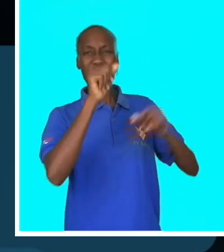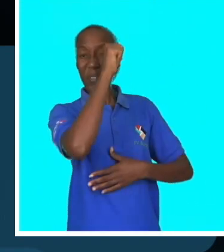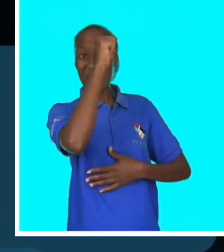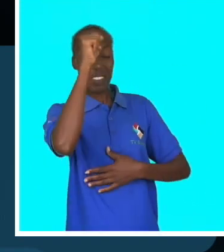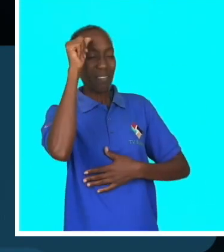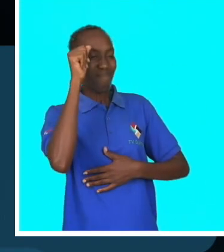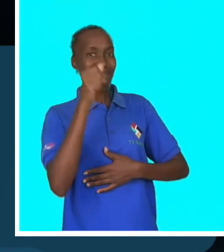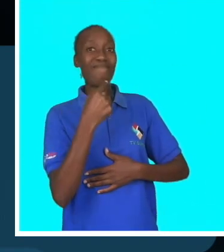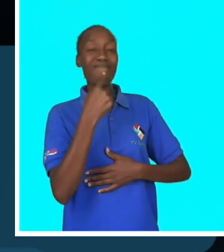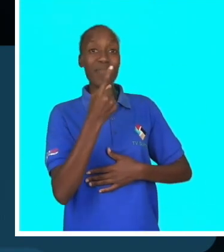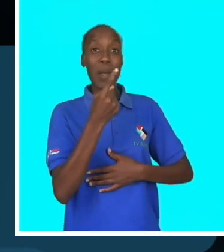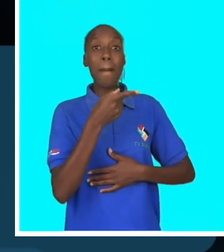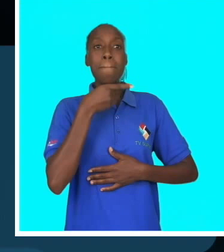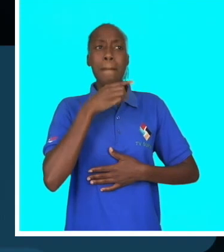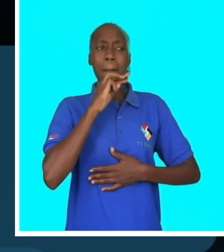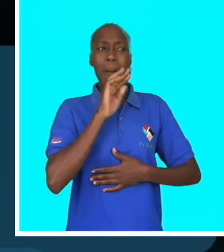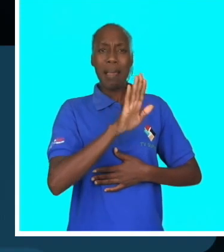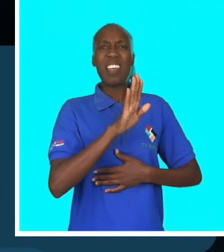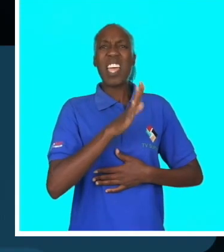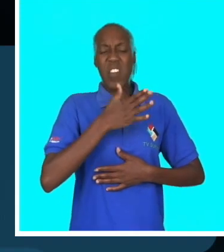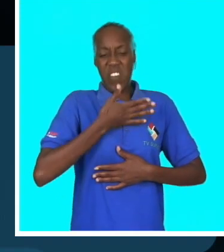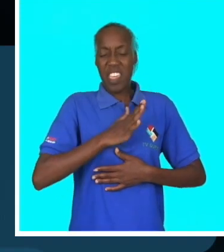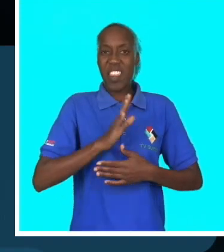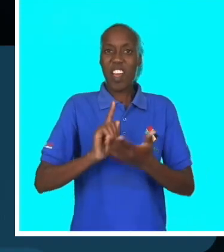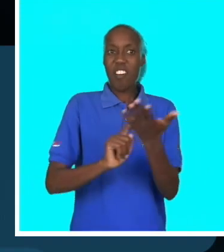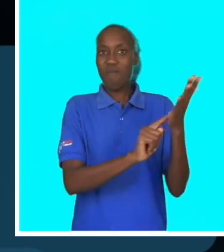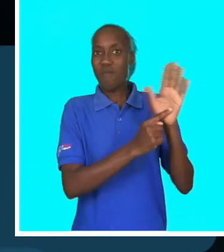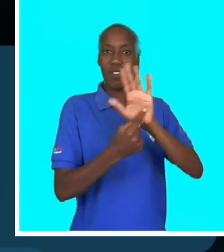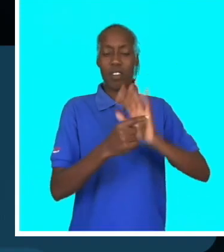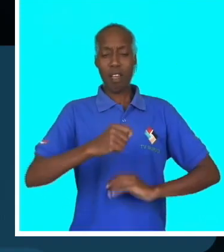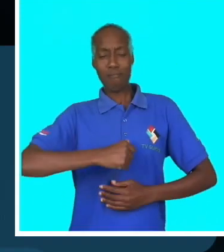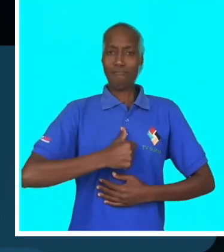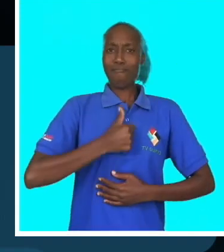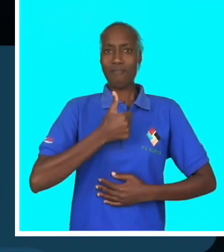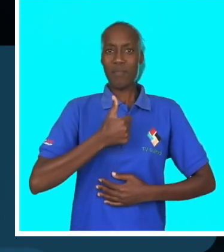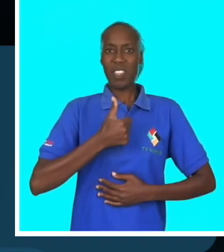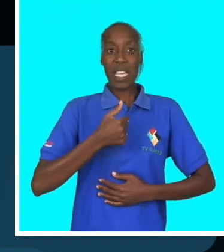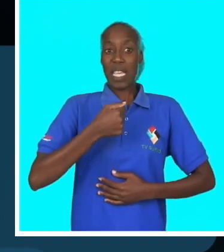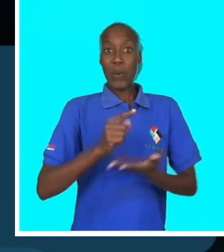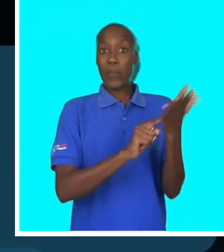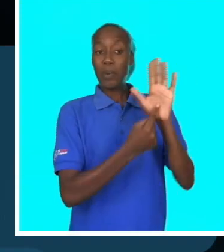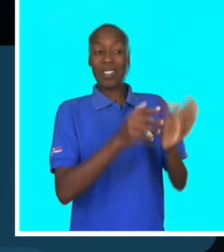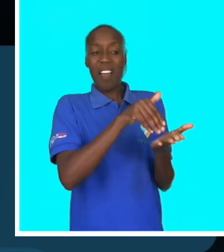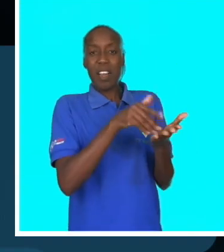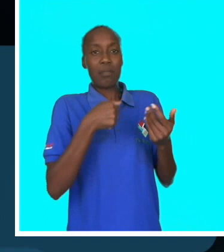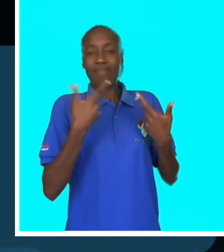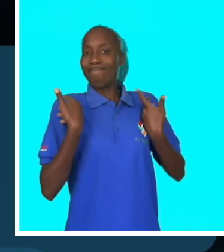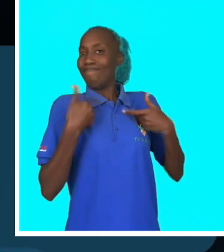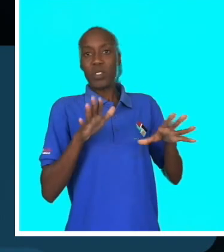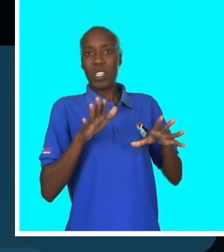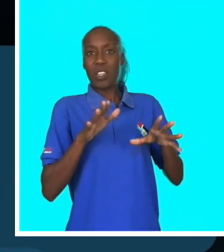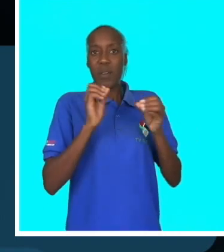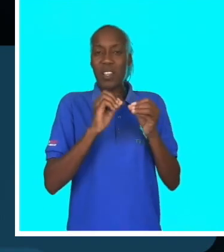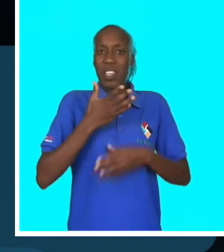dificuldade. Porquê? Porque eu queria que eles ficassem orgulhosos, claro, de mim. E eu não podia mostrar fraqueza. Eu tinha que ir